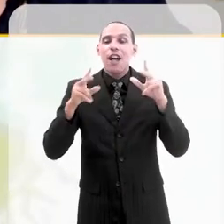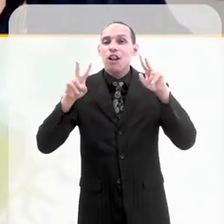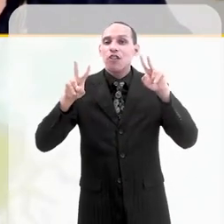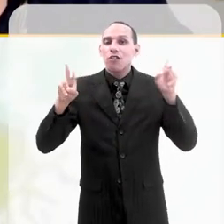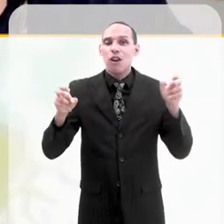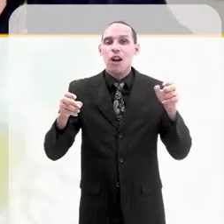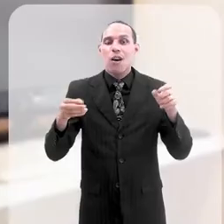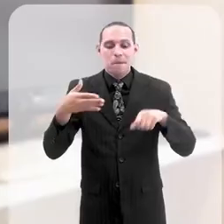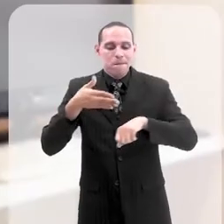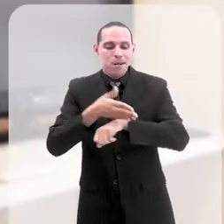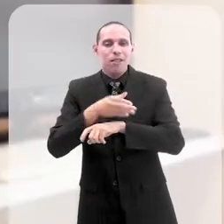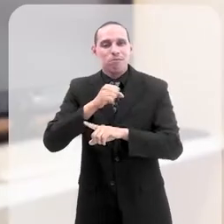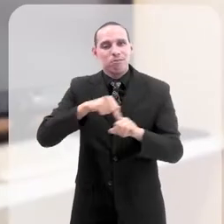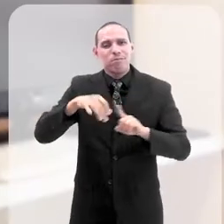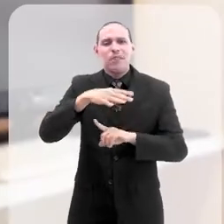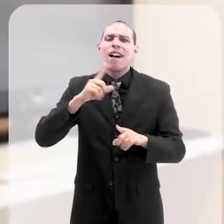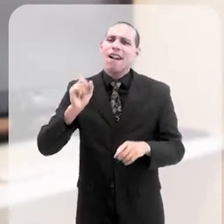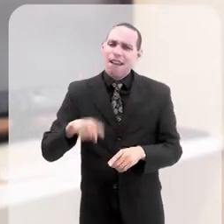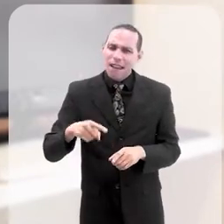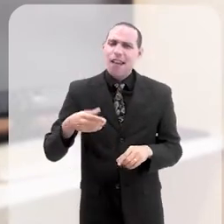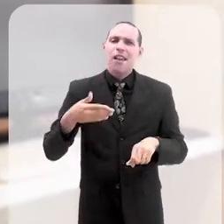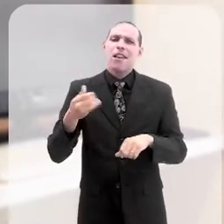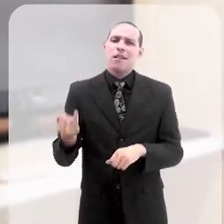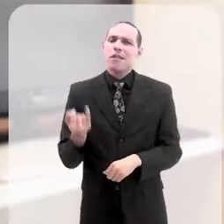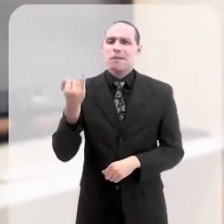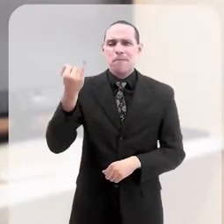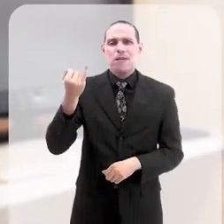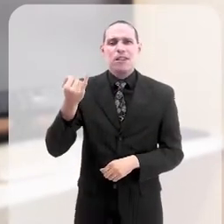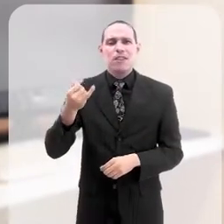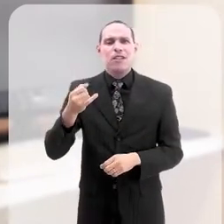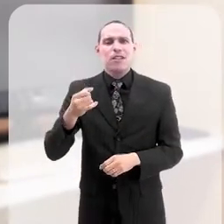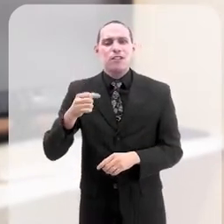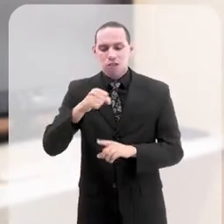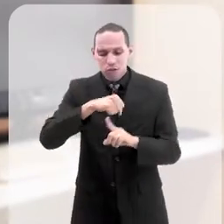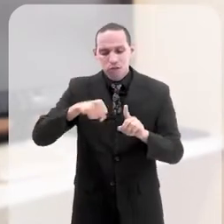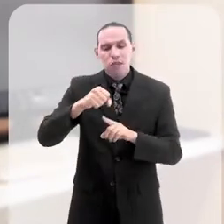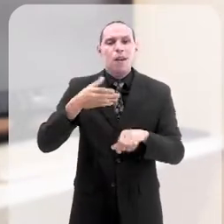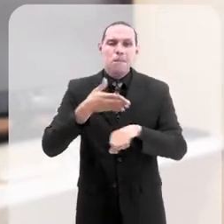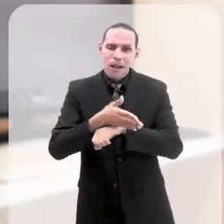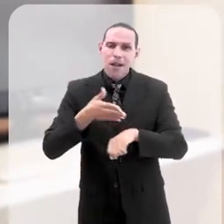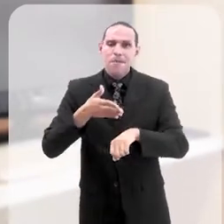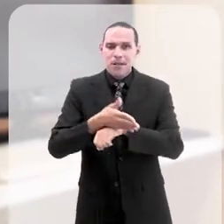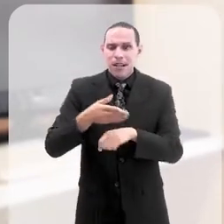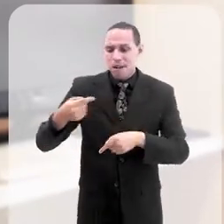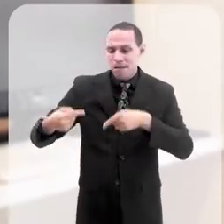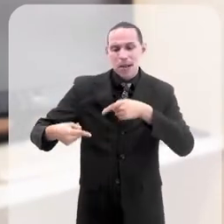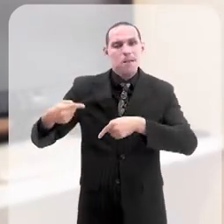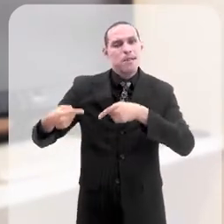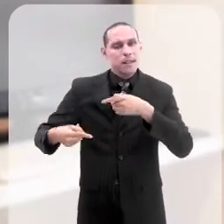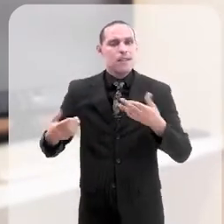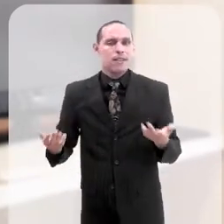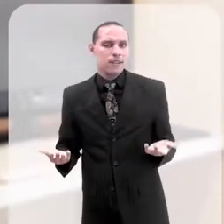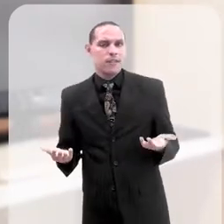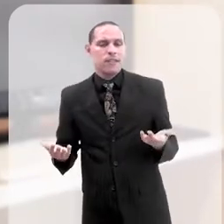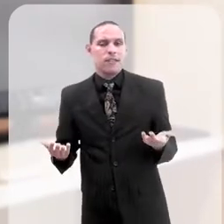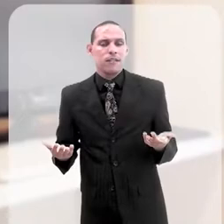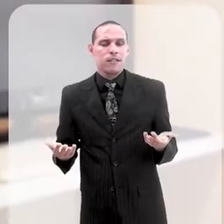participação social, porque é muito importante a participação social, ou seja, as pessoas participando da